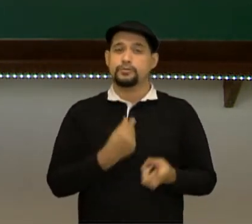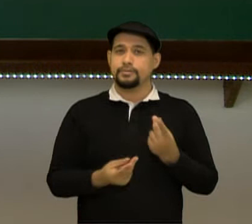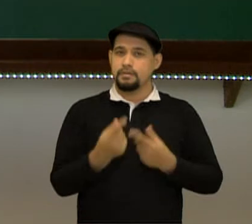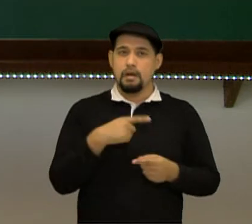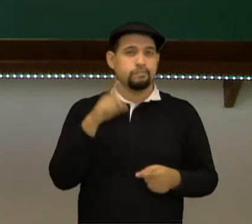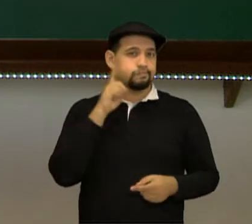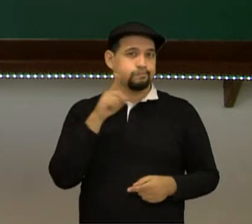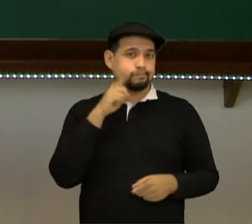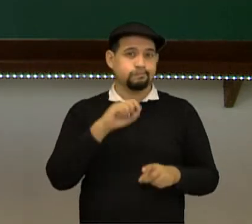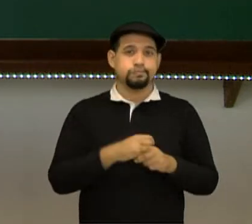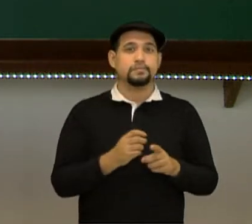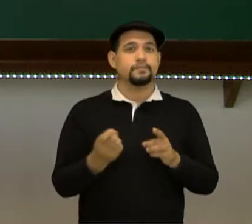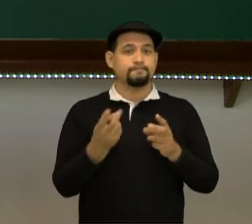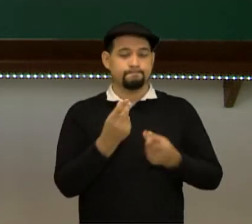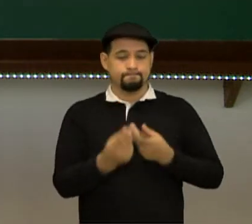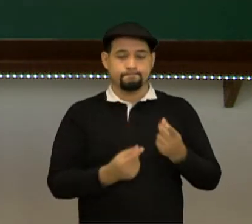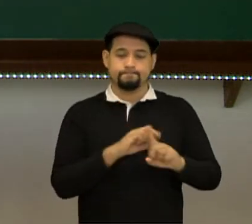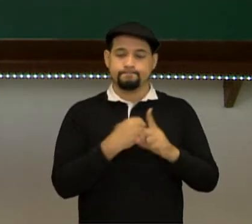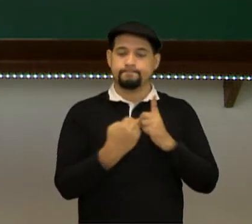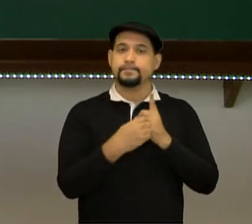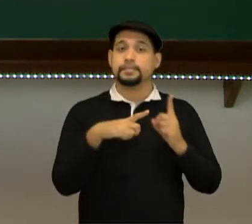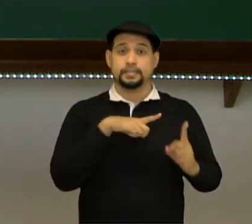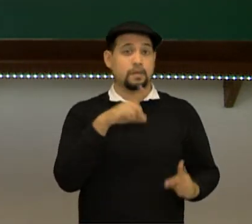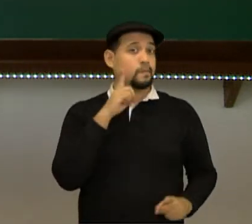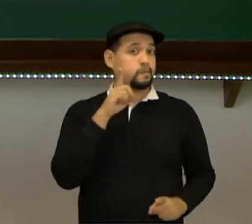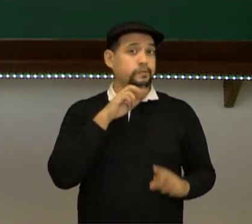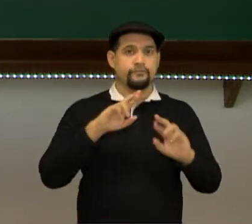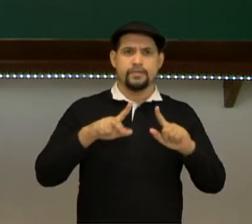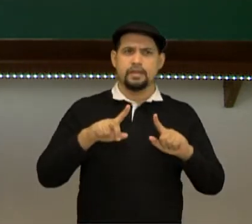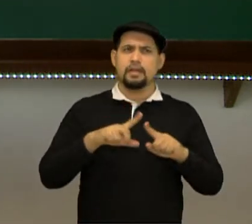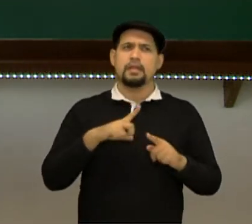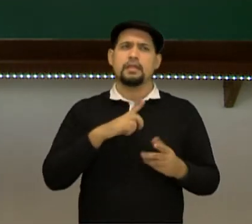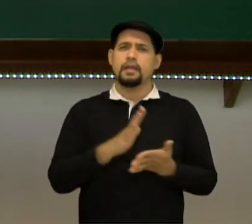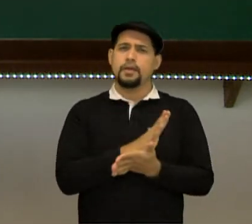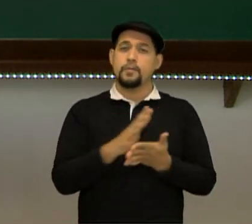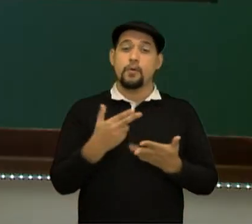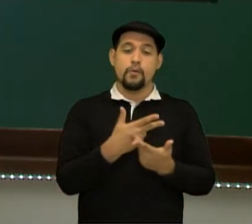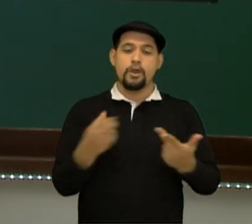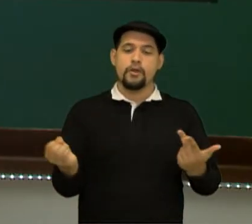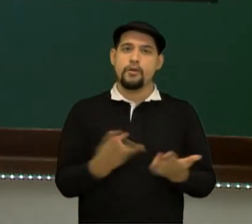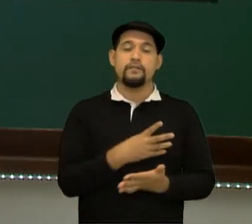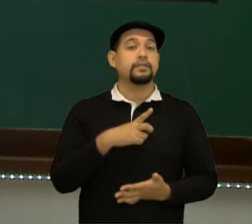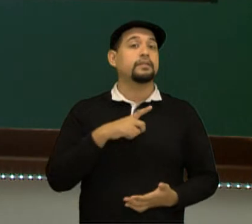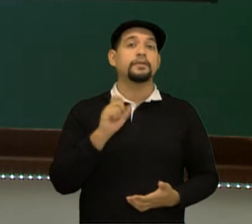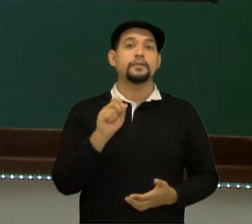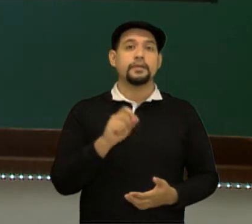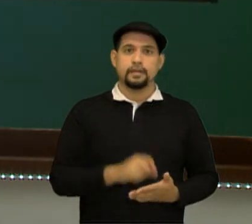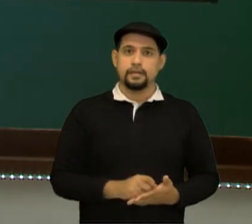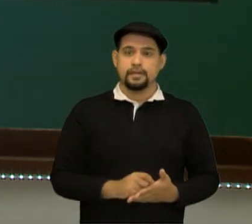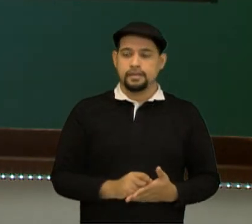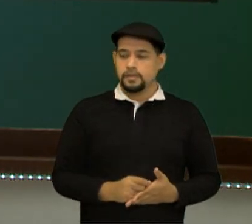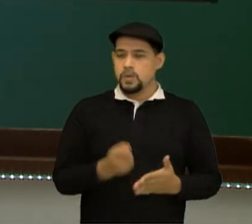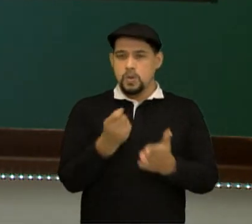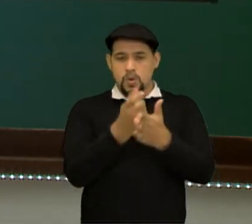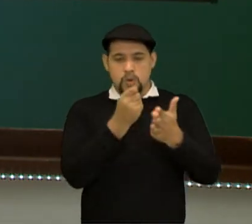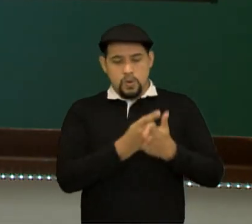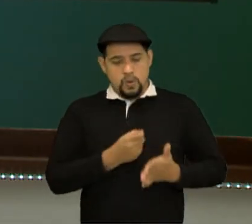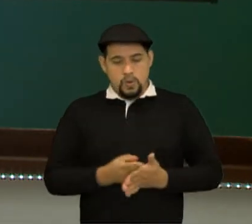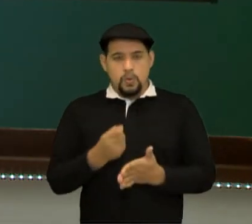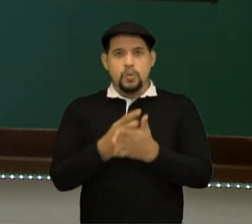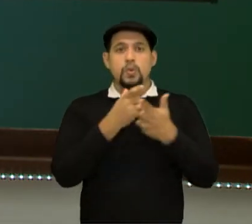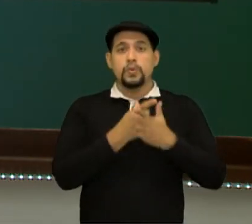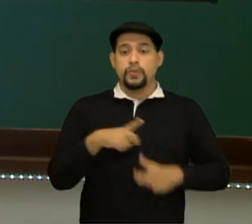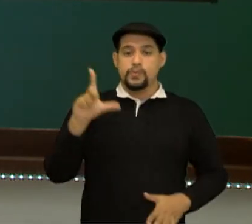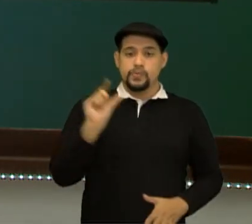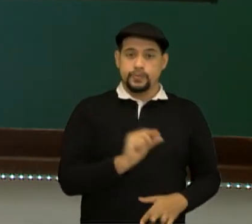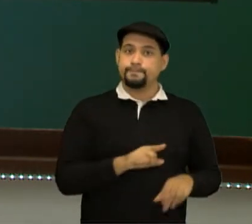que os Estados Unidos se mostra dessa forma vamos algumas atualidades nós temos a questão dos custos que obviamente